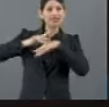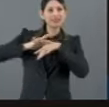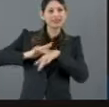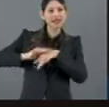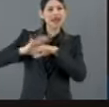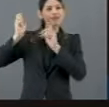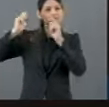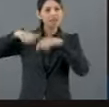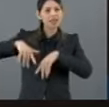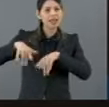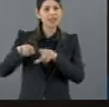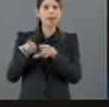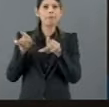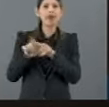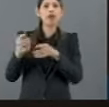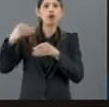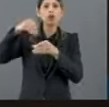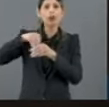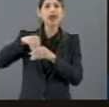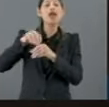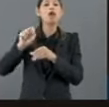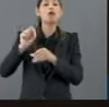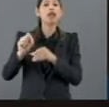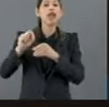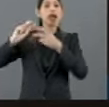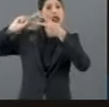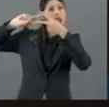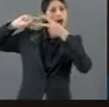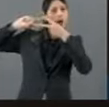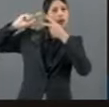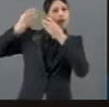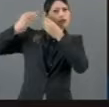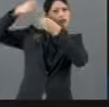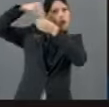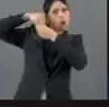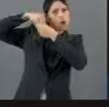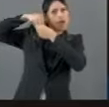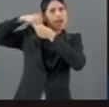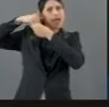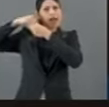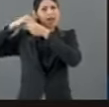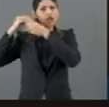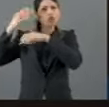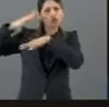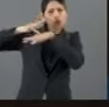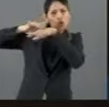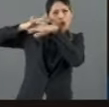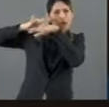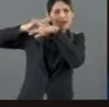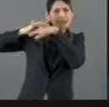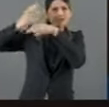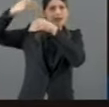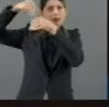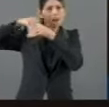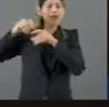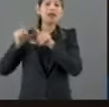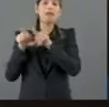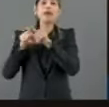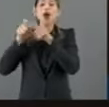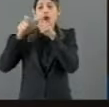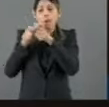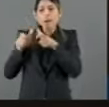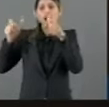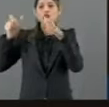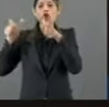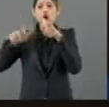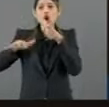síndrome peremese canabinoide, que é uma síndrome de vômitos cíclicos. Peguem o PubMed, que é o maior centro